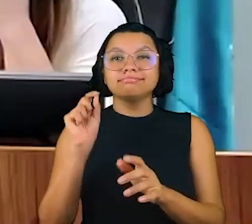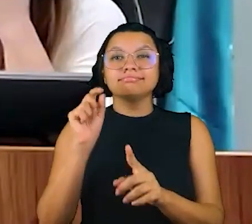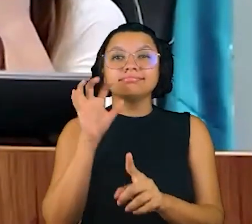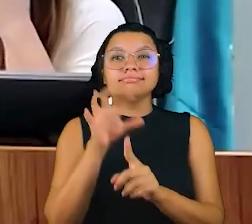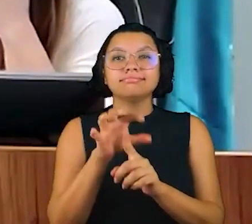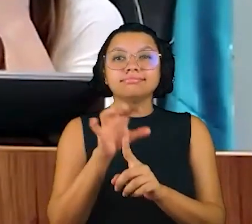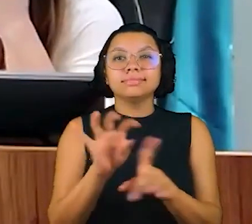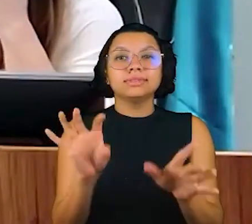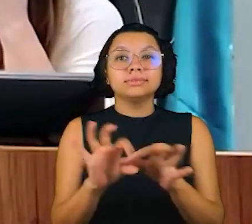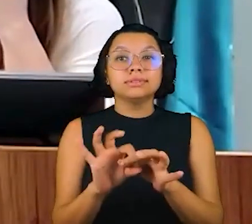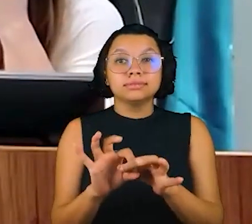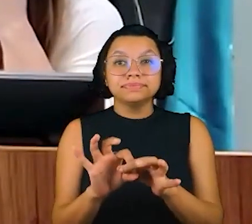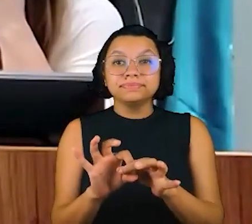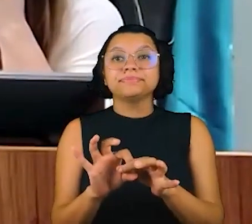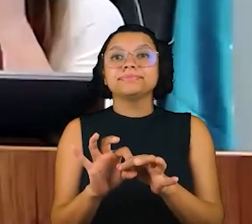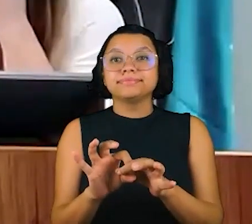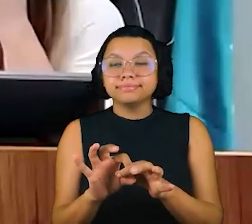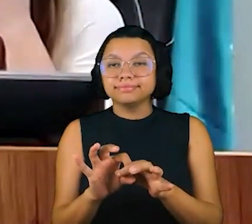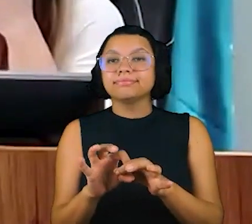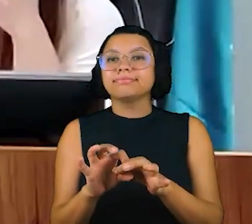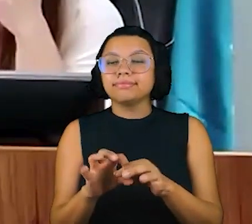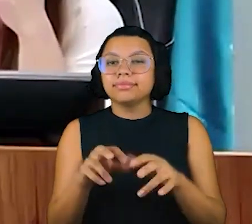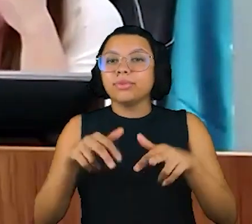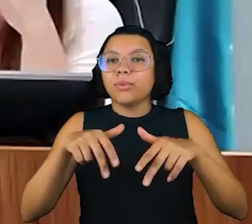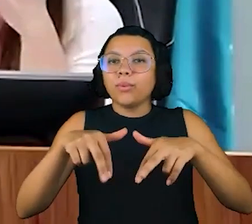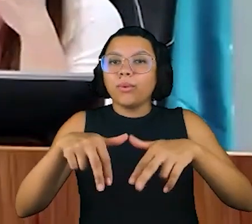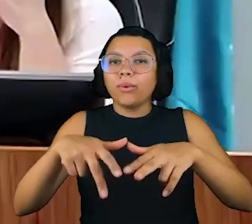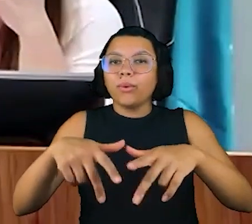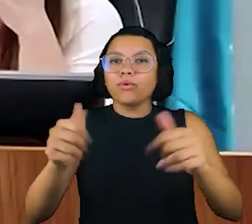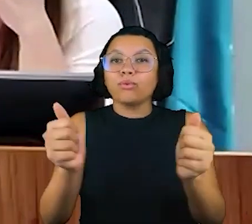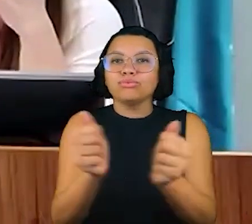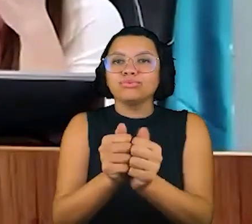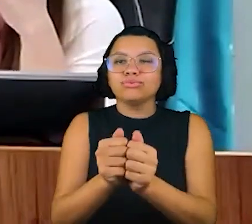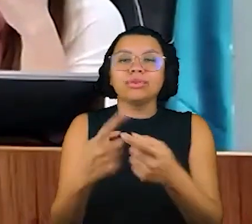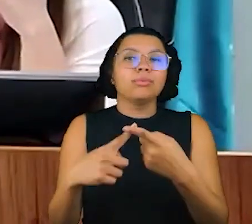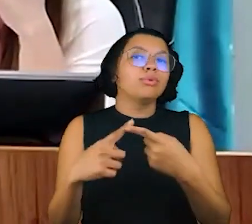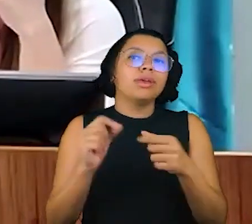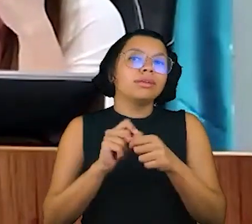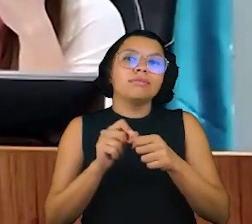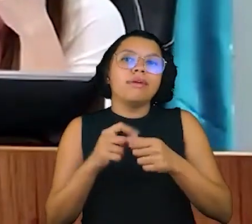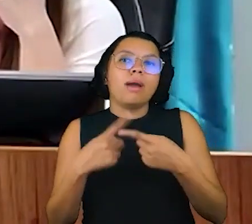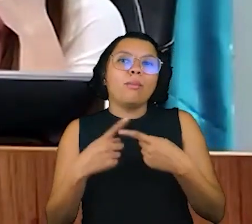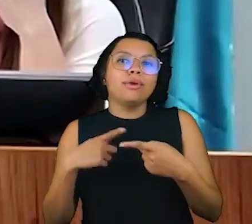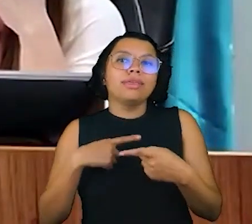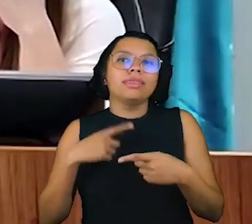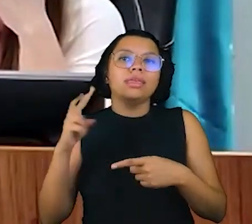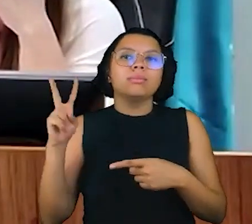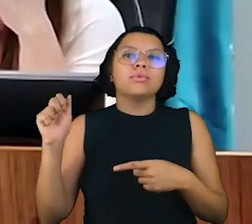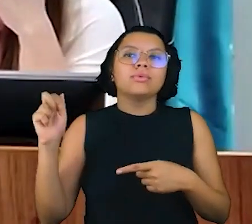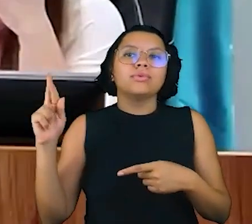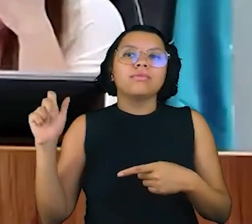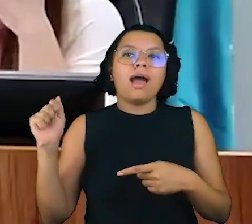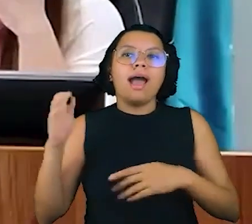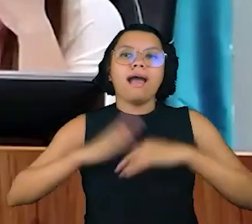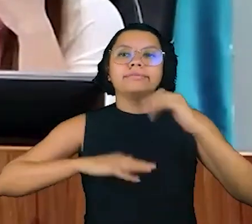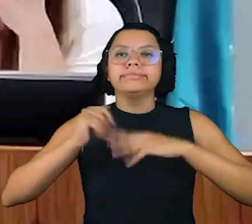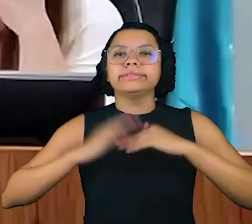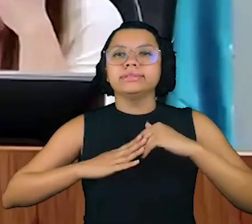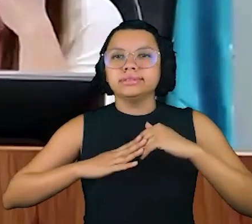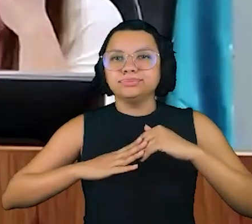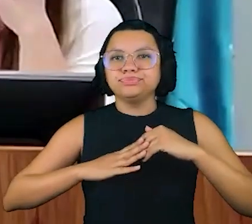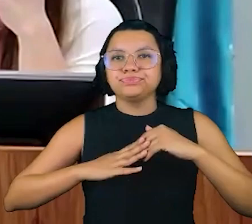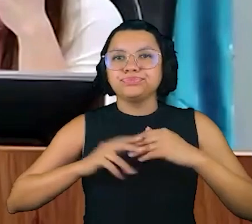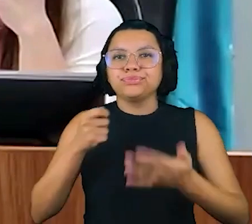qual é o efeito da conexão? Tramitar em conjunto. Por que não tramita em conjunto? Porque nós temos